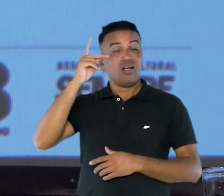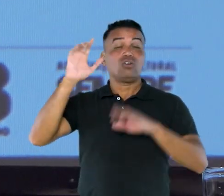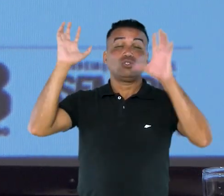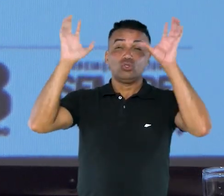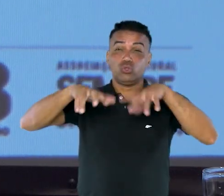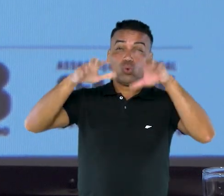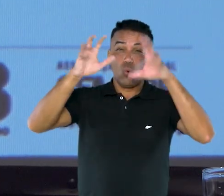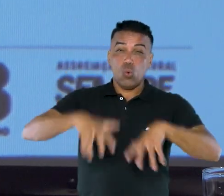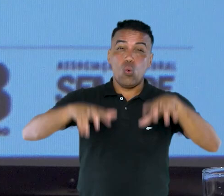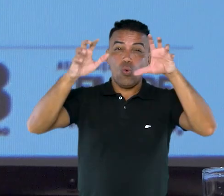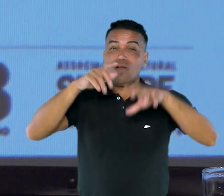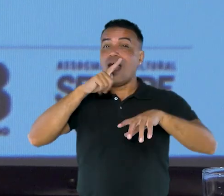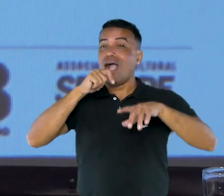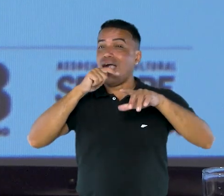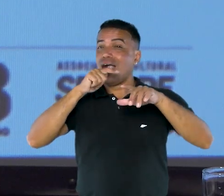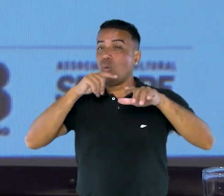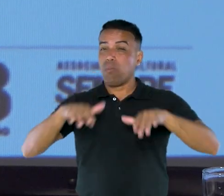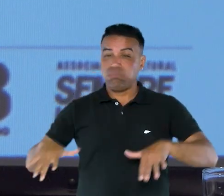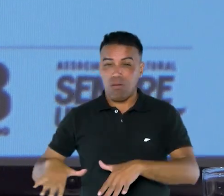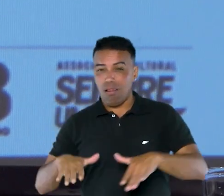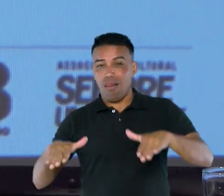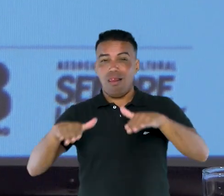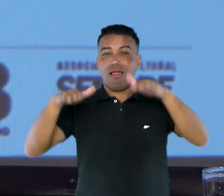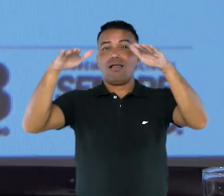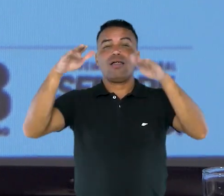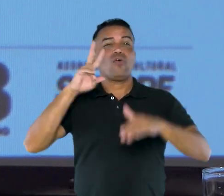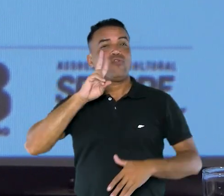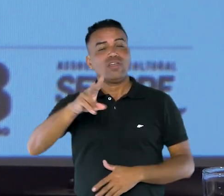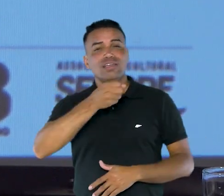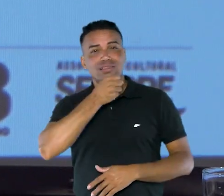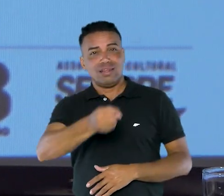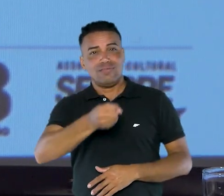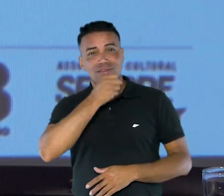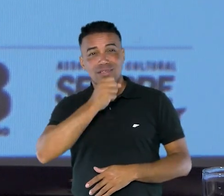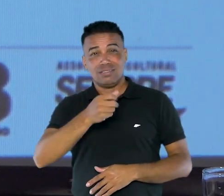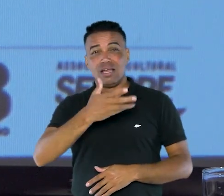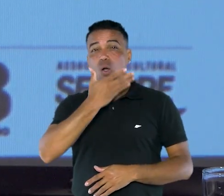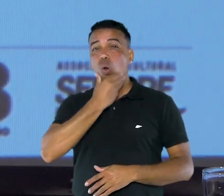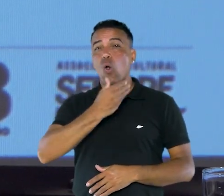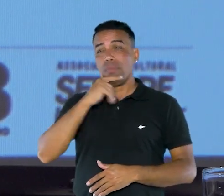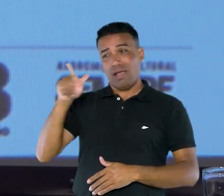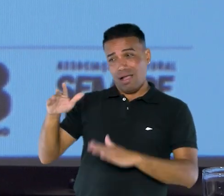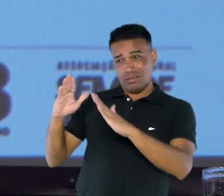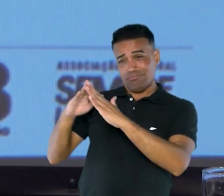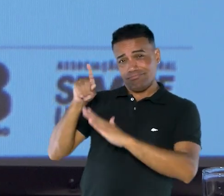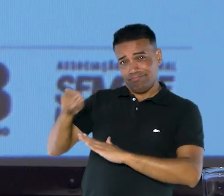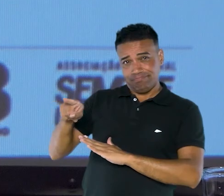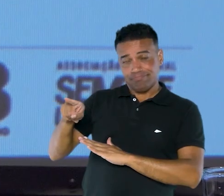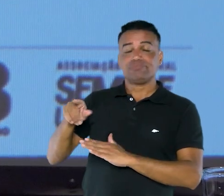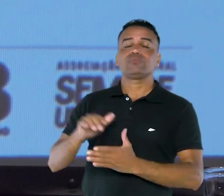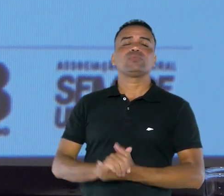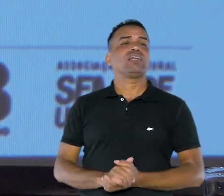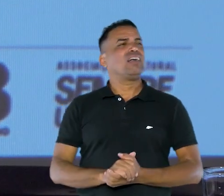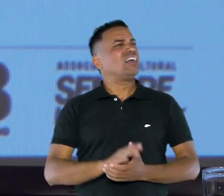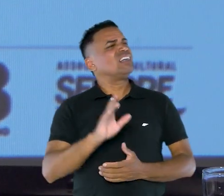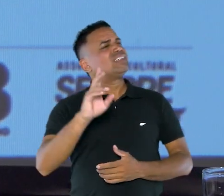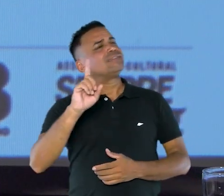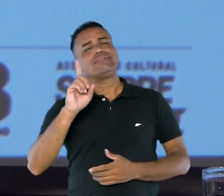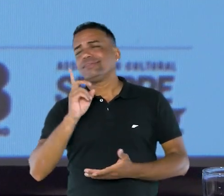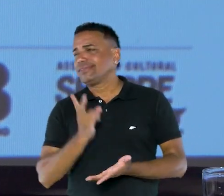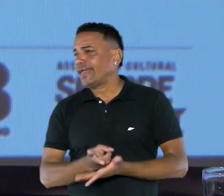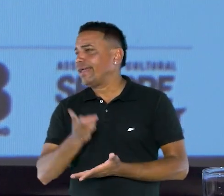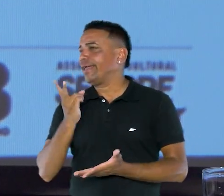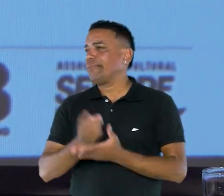Brasil inteiro. Mas tem um bairro, é o Pantanal. Eu vi uma entrevista de um morador e ele disse assim: Não,